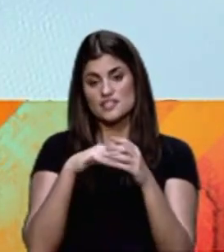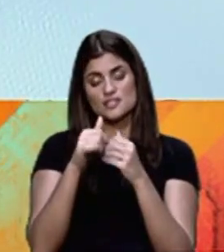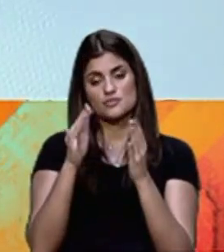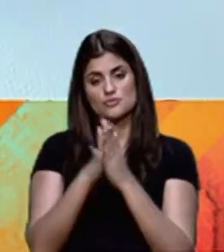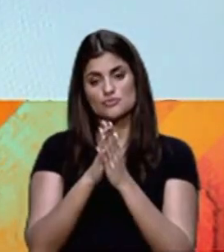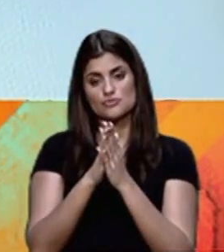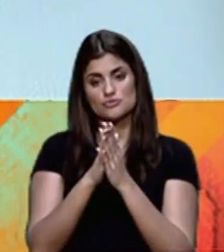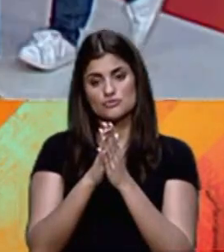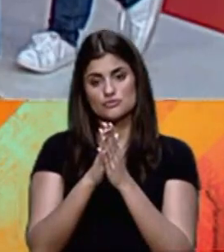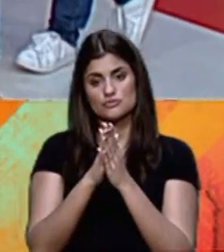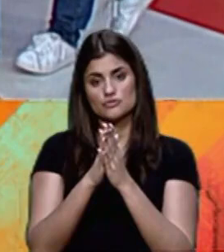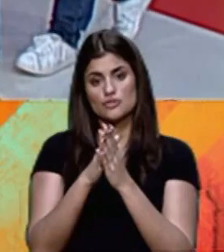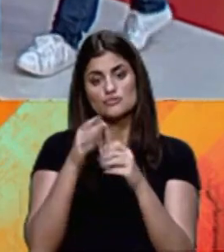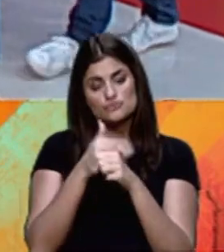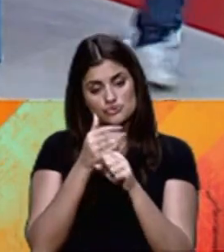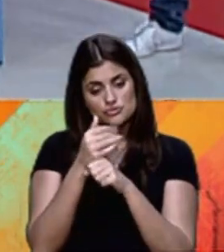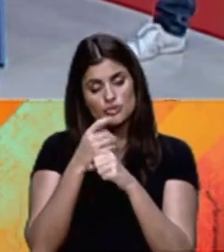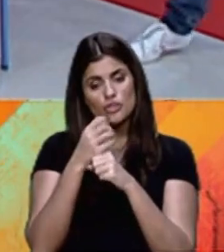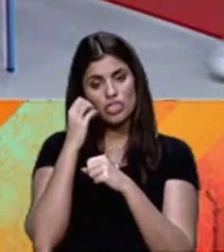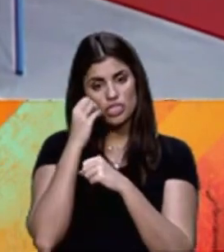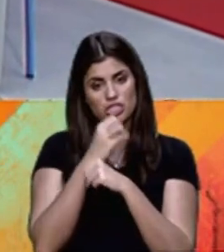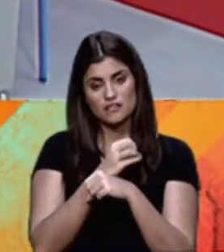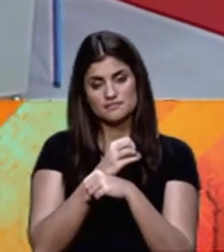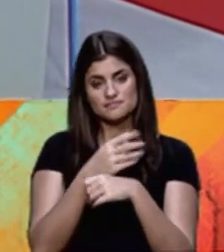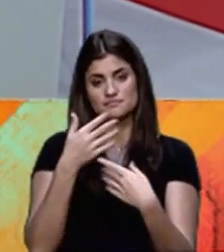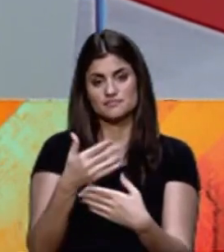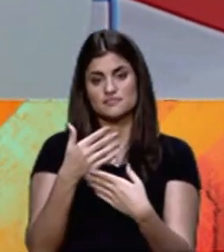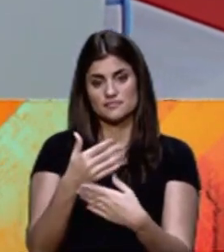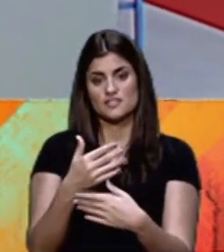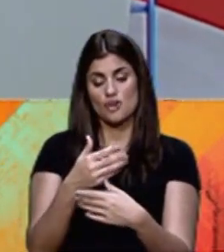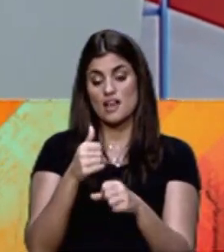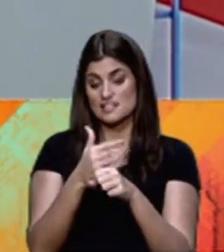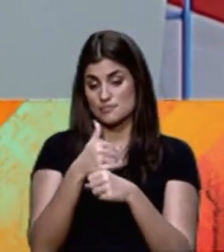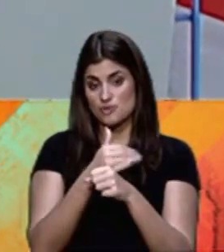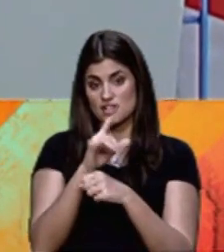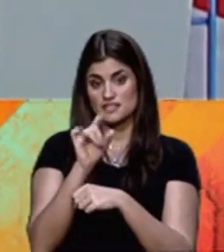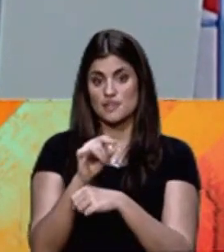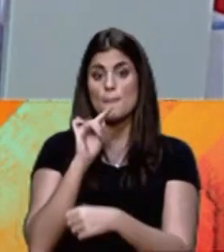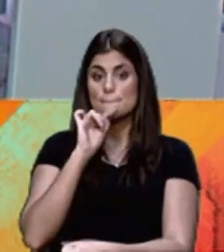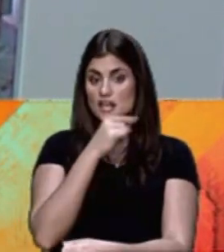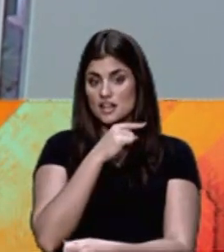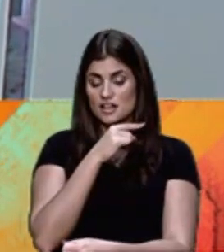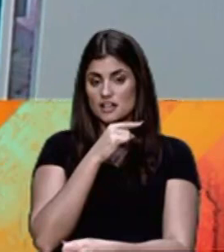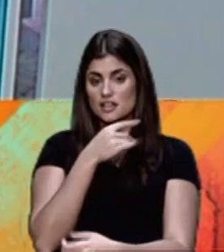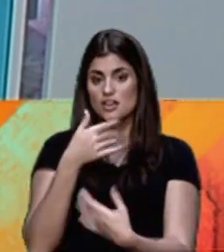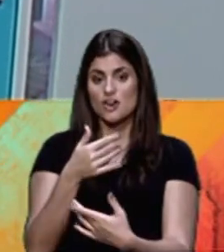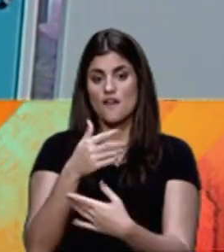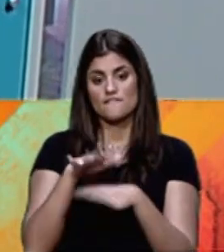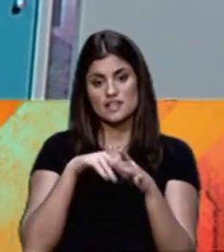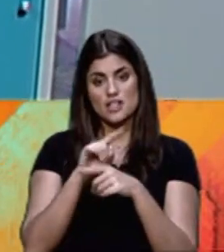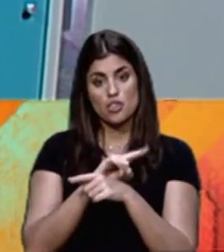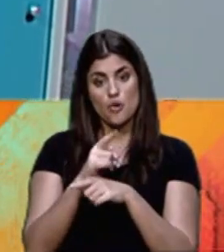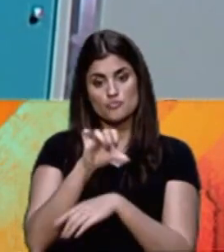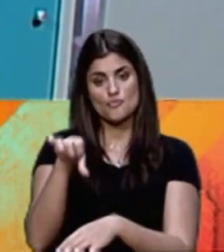dizer, cortar em câmara lenta, ok? Pronto, vamos fazer então. Aqui tem a cebola e tem a pera e eu vou-vos fazer já de imediato o molho, está